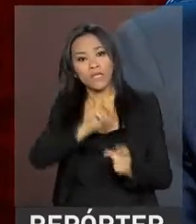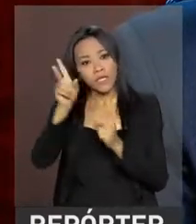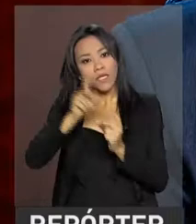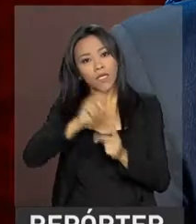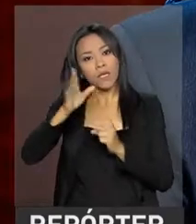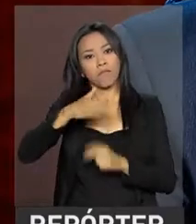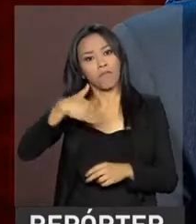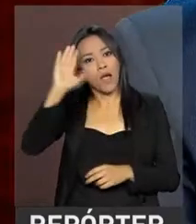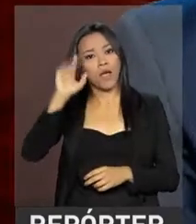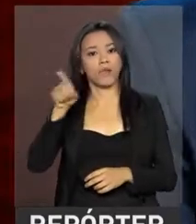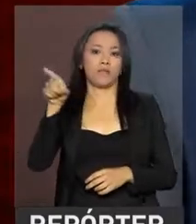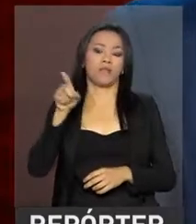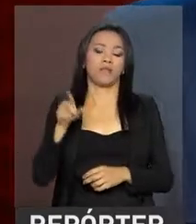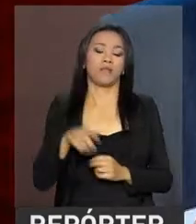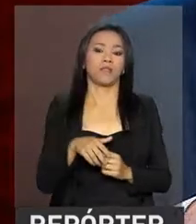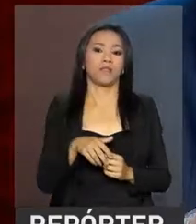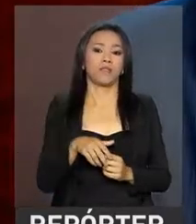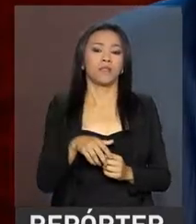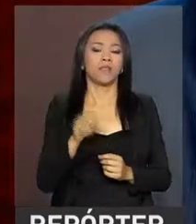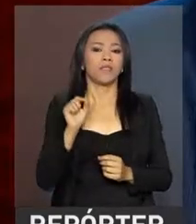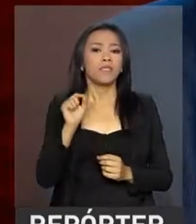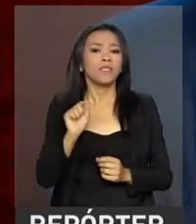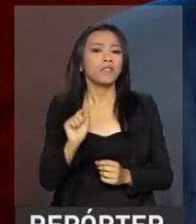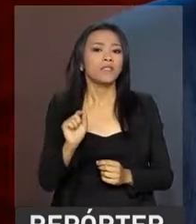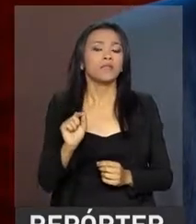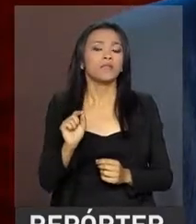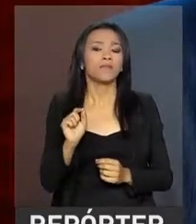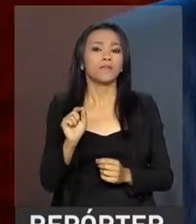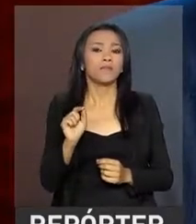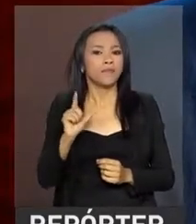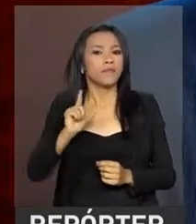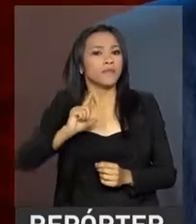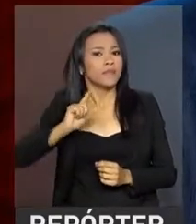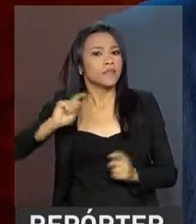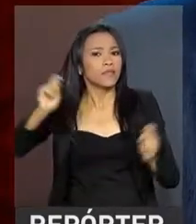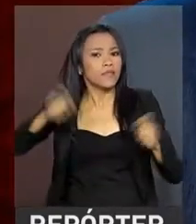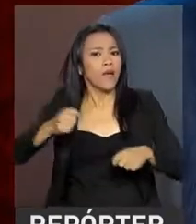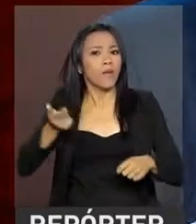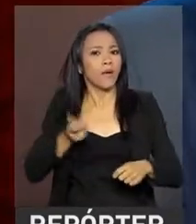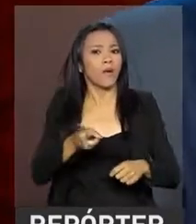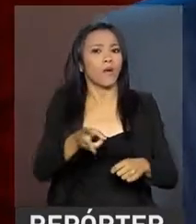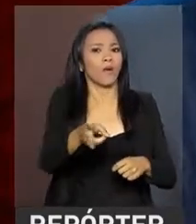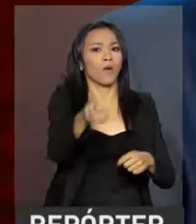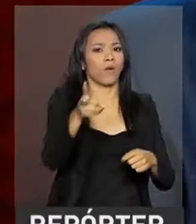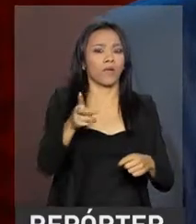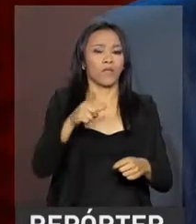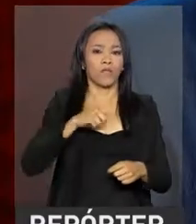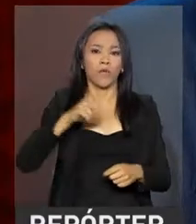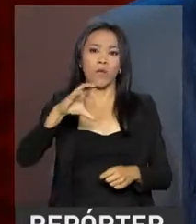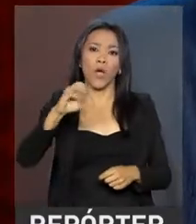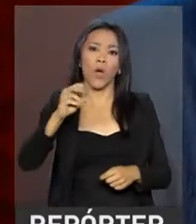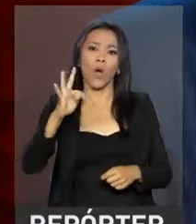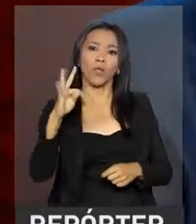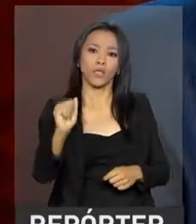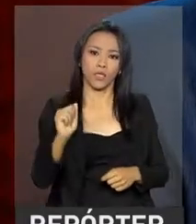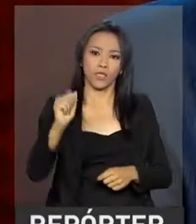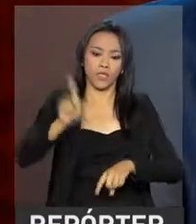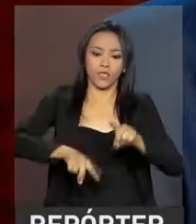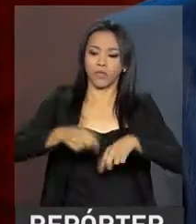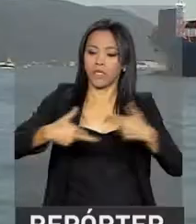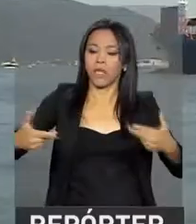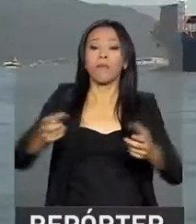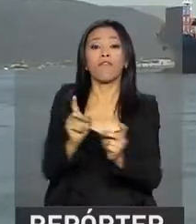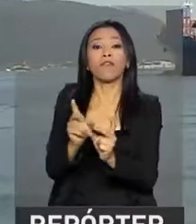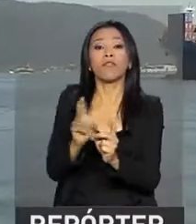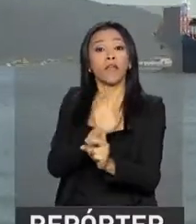maior valor agregado para eles. Então, nesse sentido, tem como avançar, quer dizer, teríamos que ter uma cota de produtos para vender dentro da